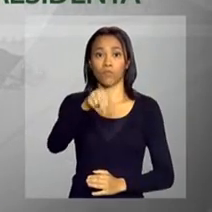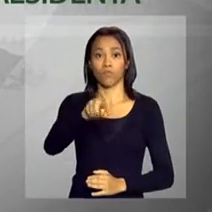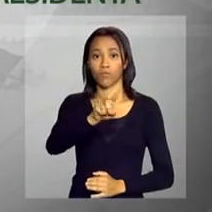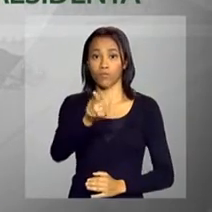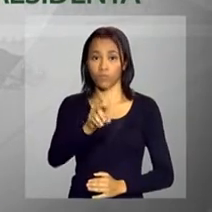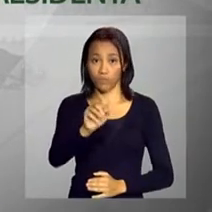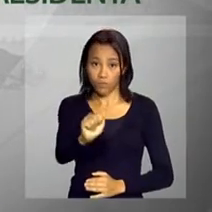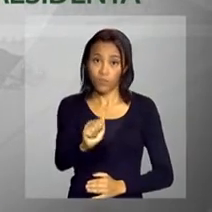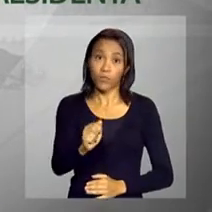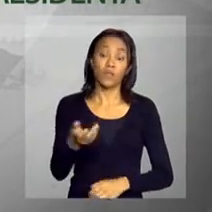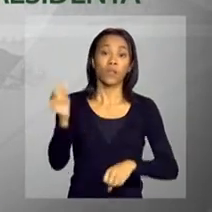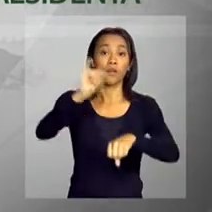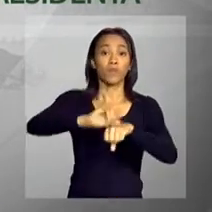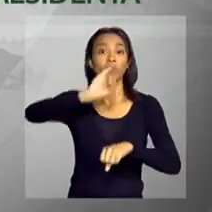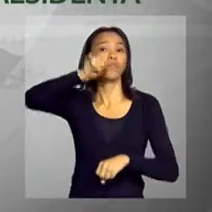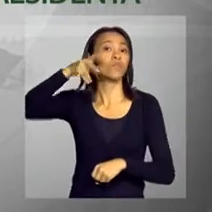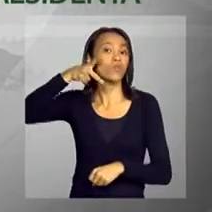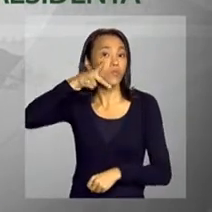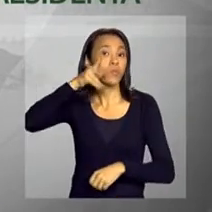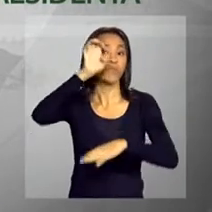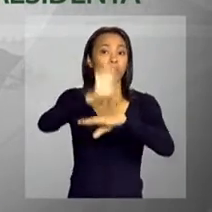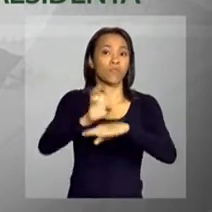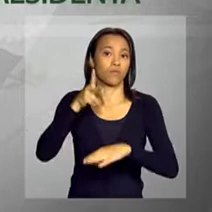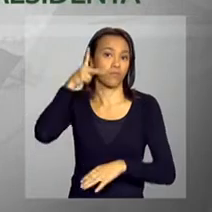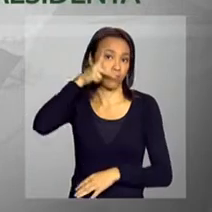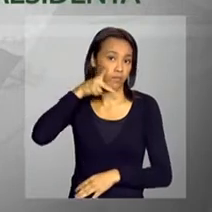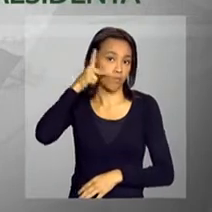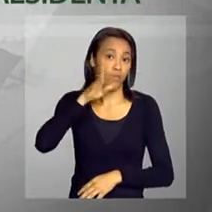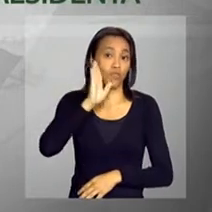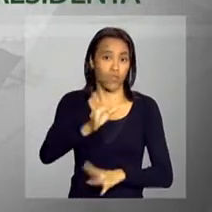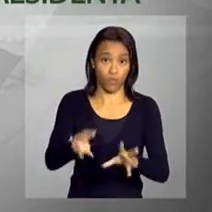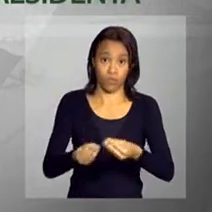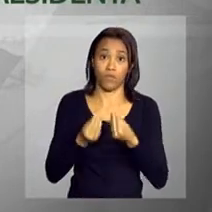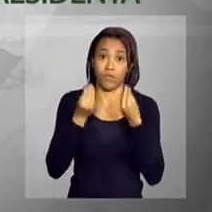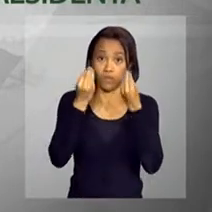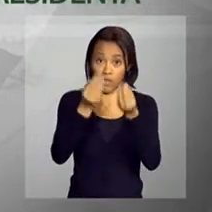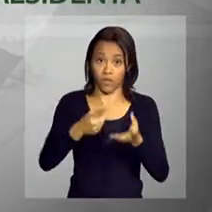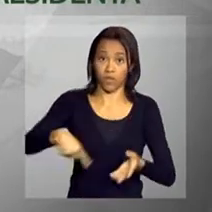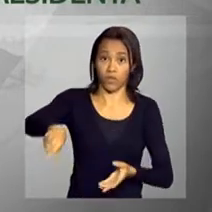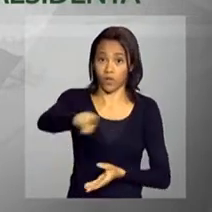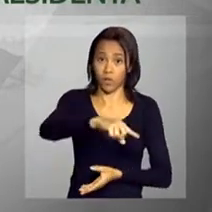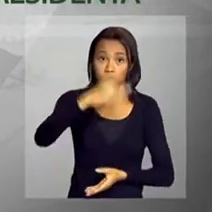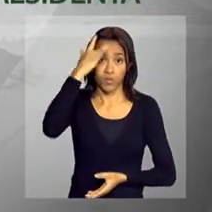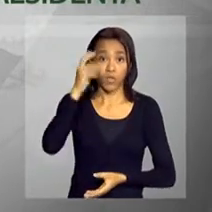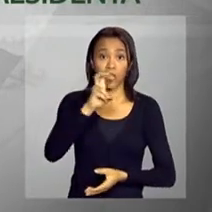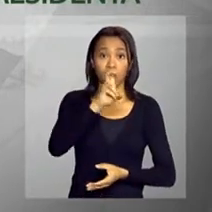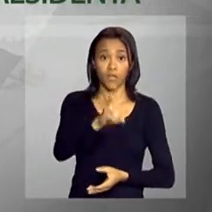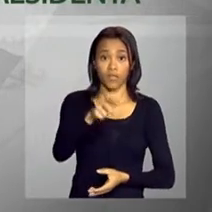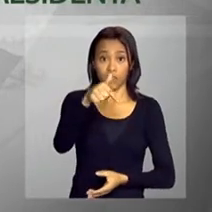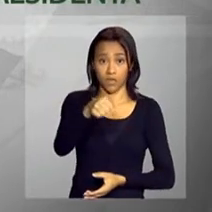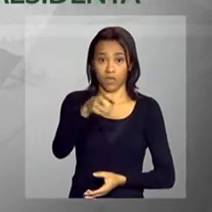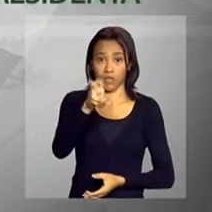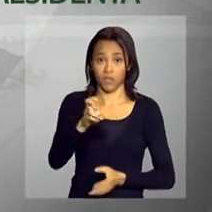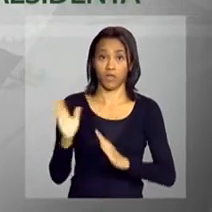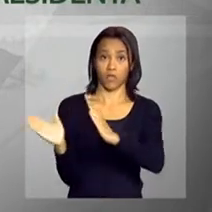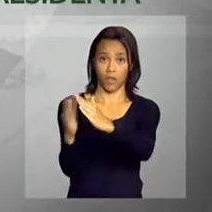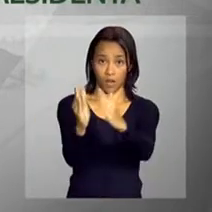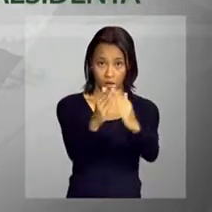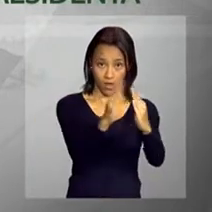Jardim Veneza, em João Pessoa, na Paraíba. Foram entregues à população 576